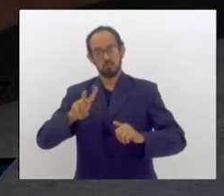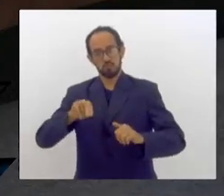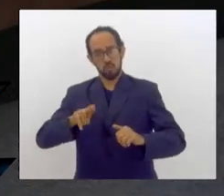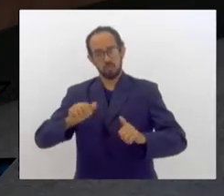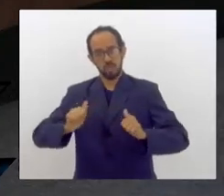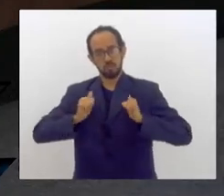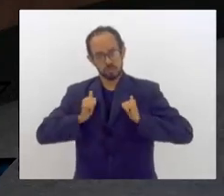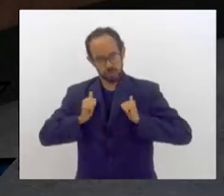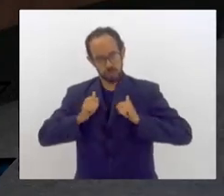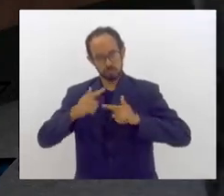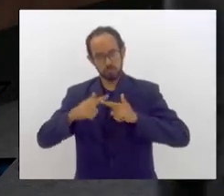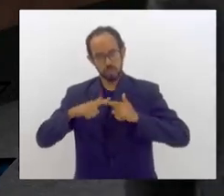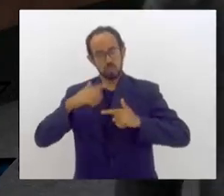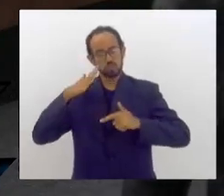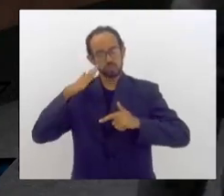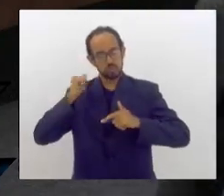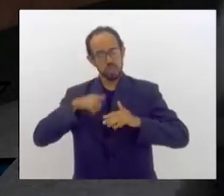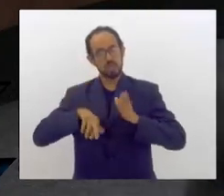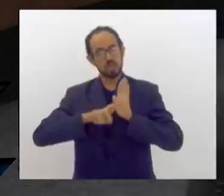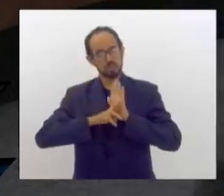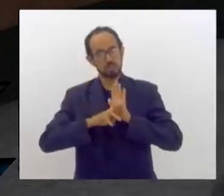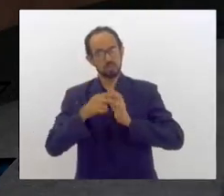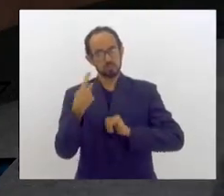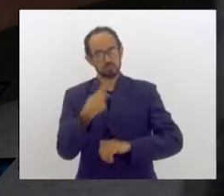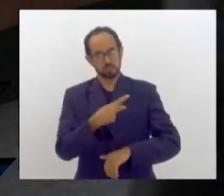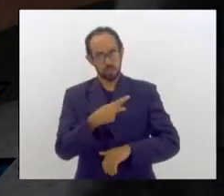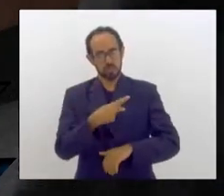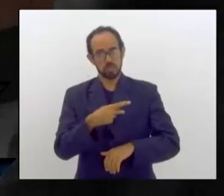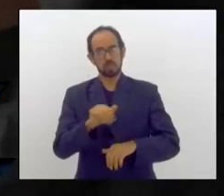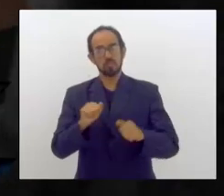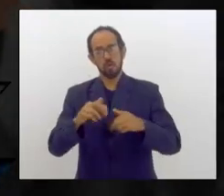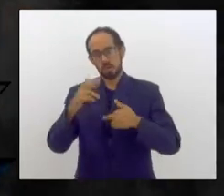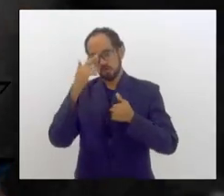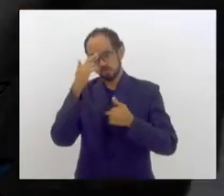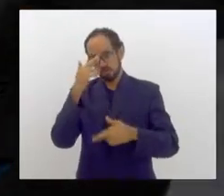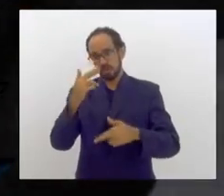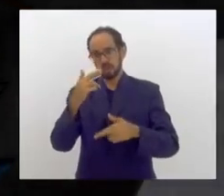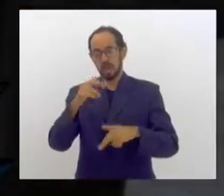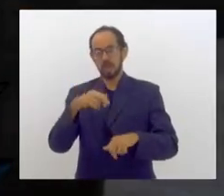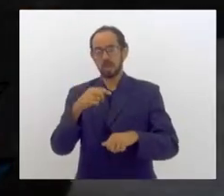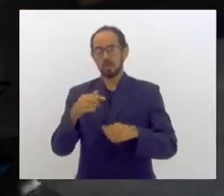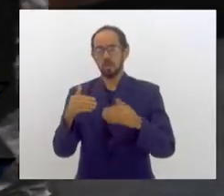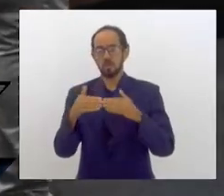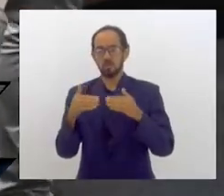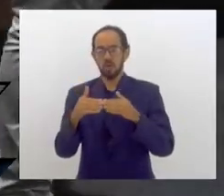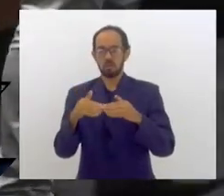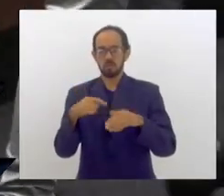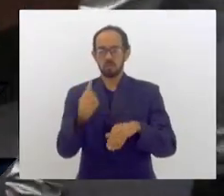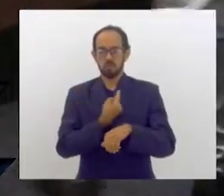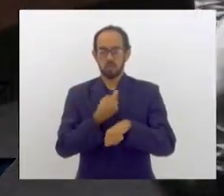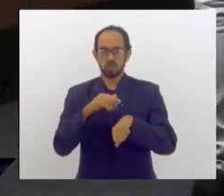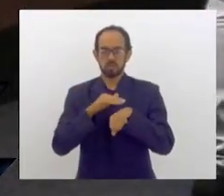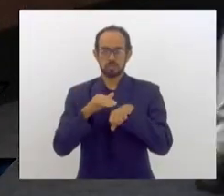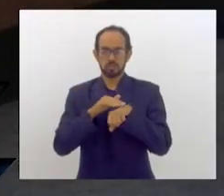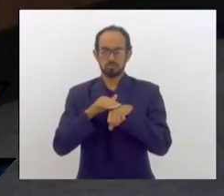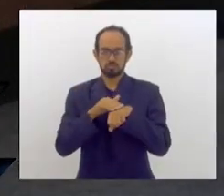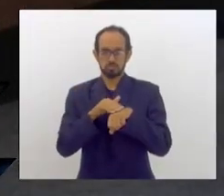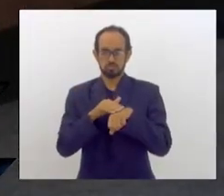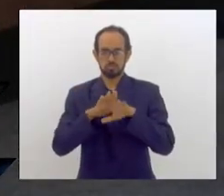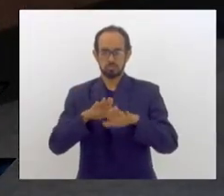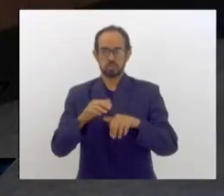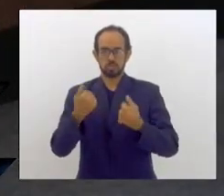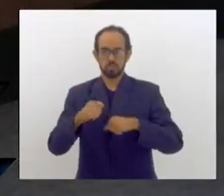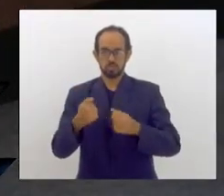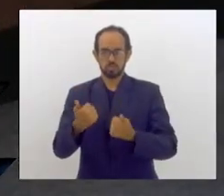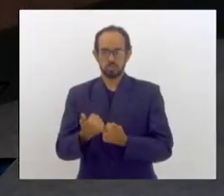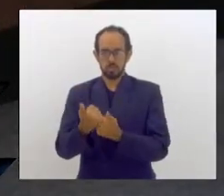da representatividade dele e vou respeitar conforme a gente conversou, conforme a gente vem conversando. Só que eu também vou precisar de apoio dessas pessoas,